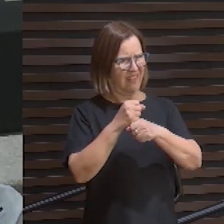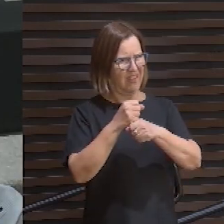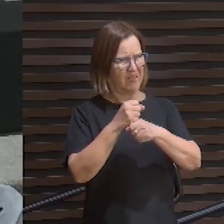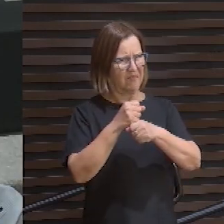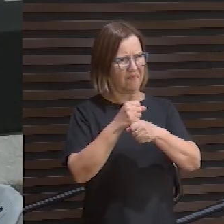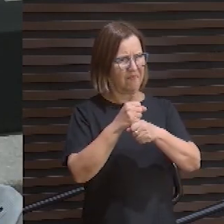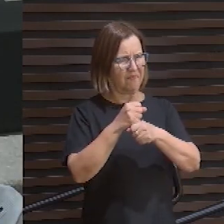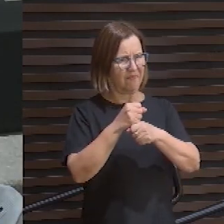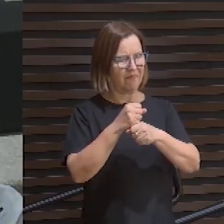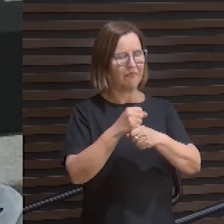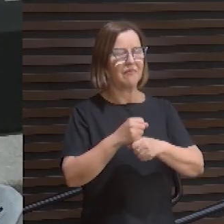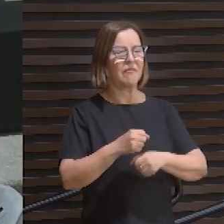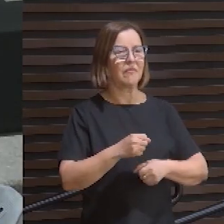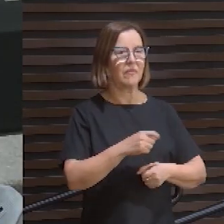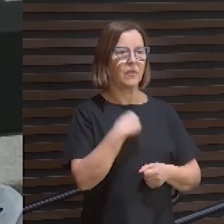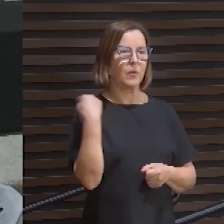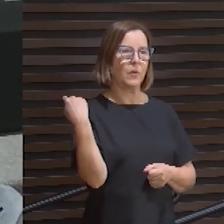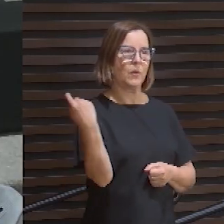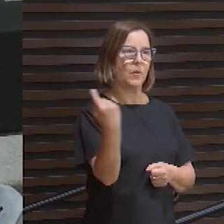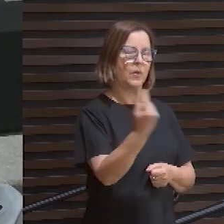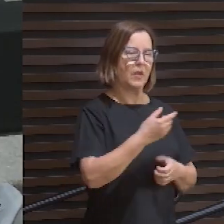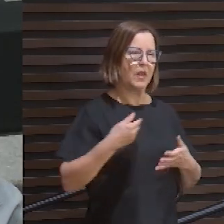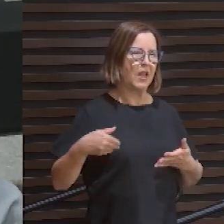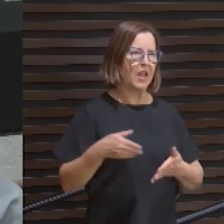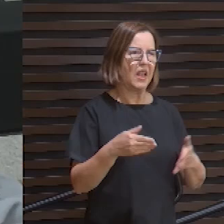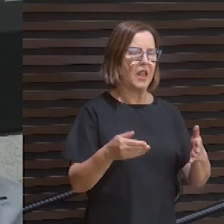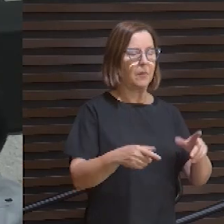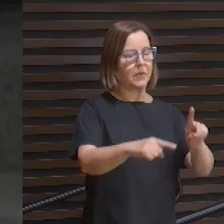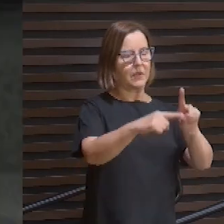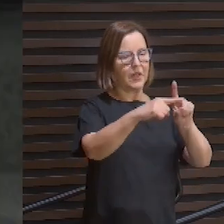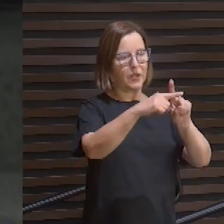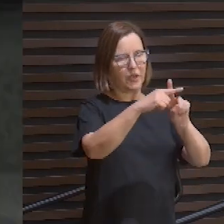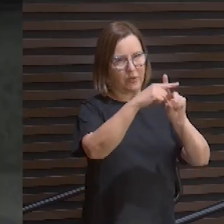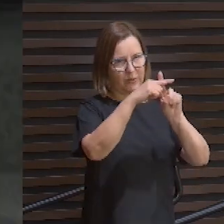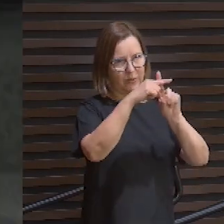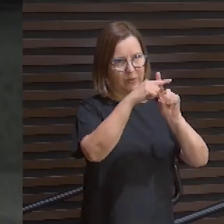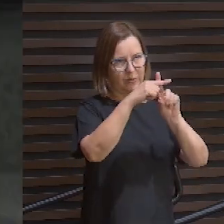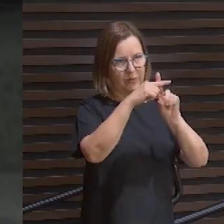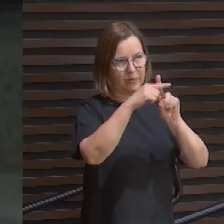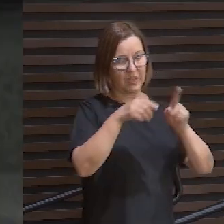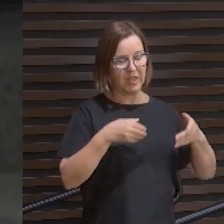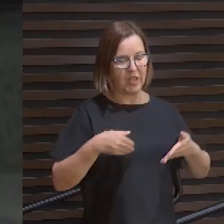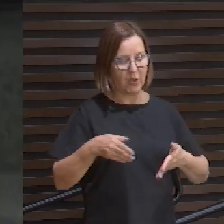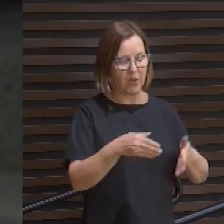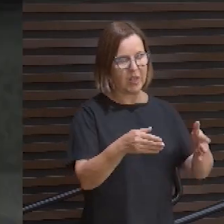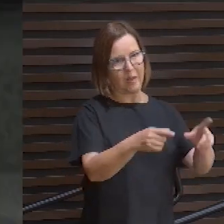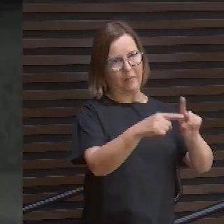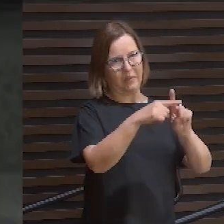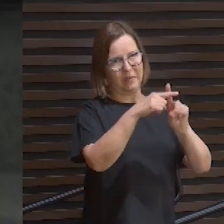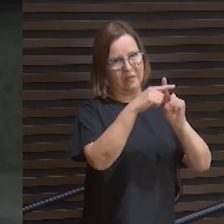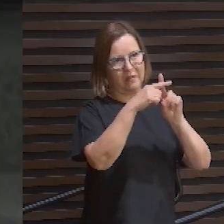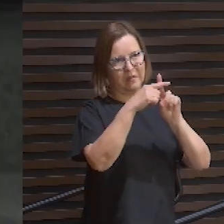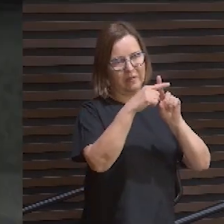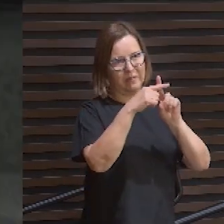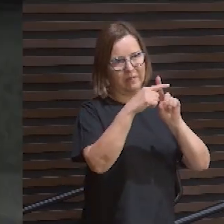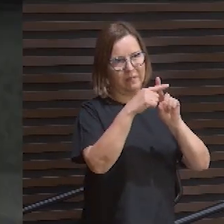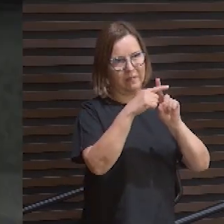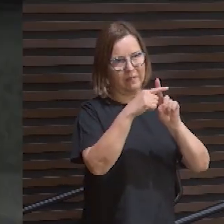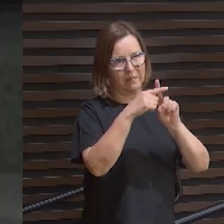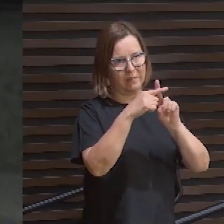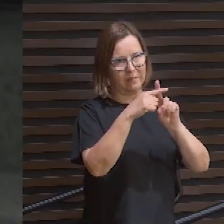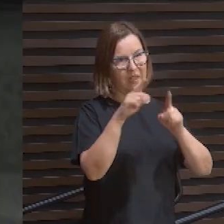Nosso caminho é a cruz, é o caminho da cruz. E não